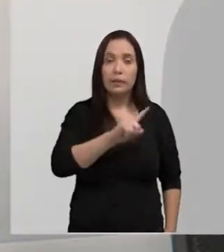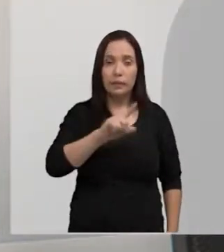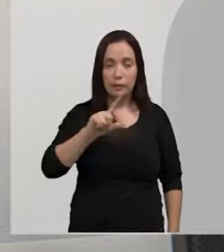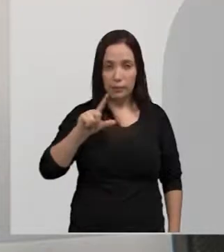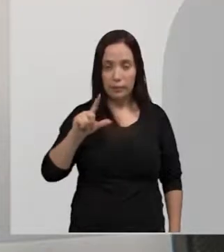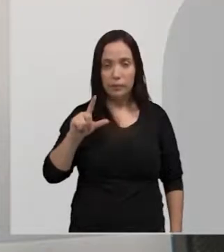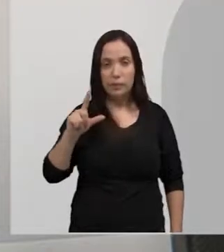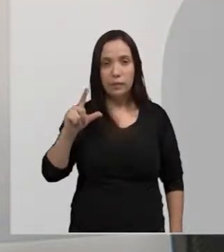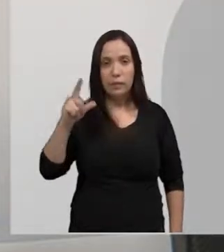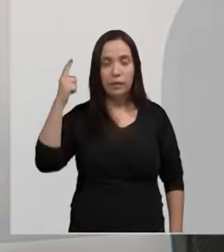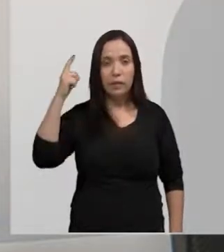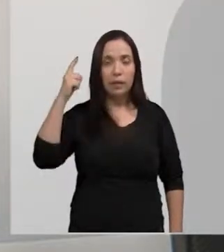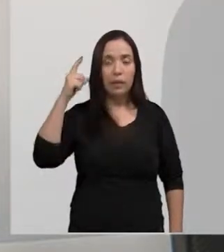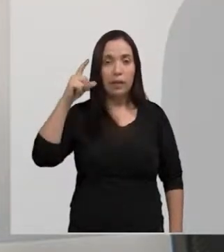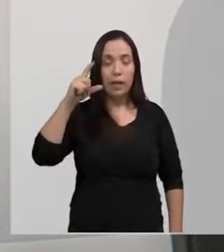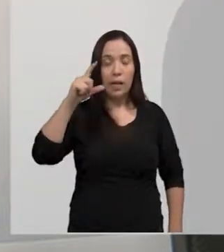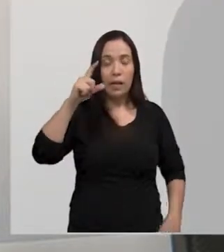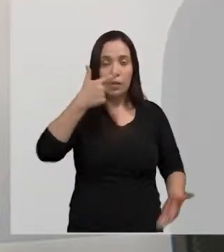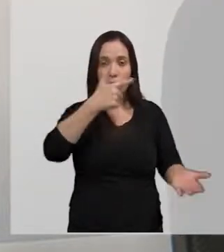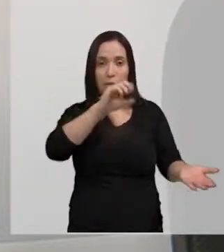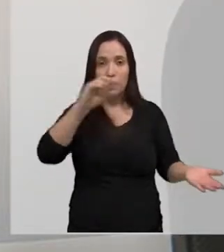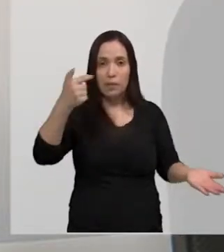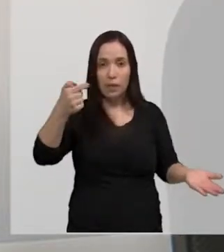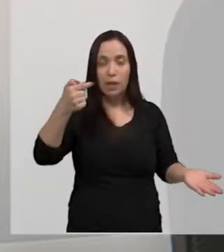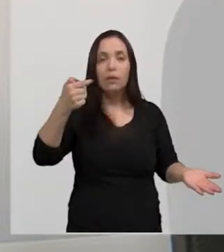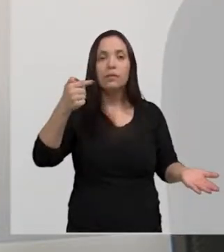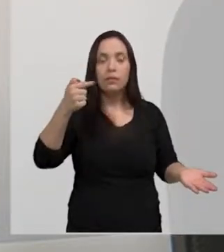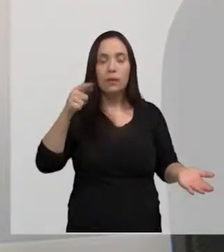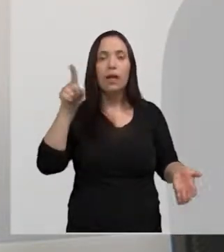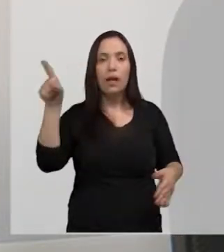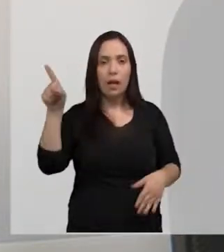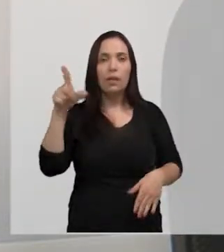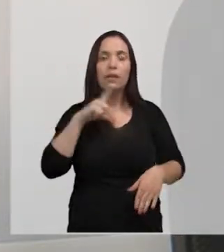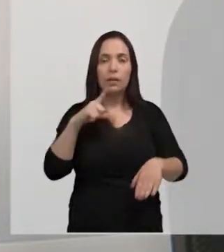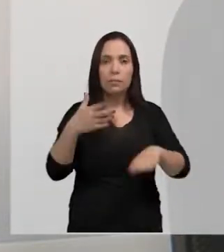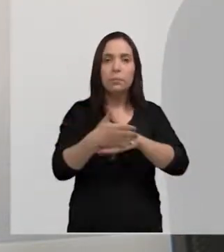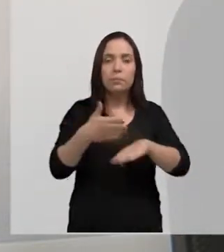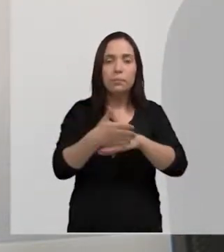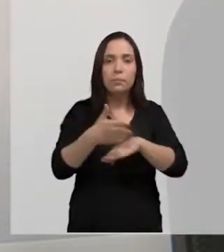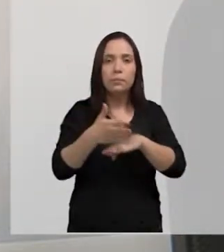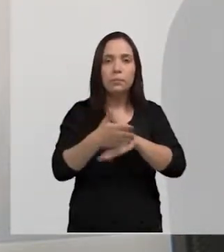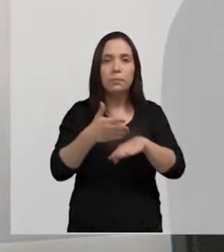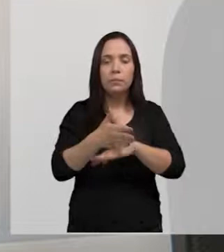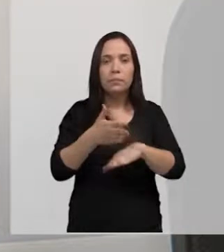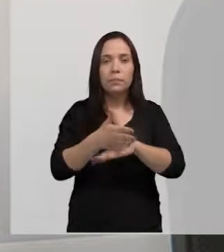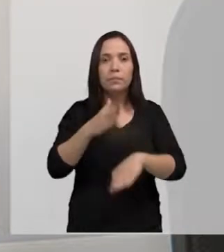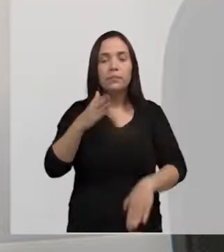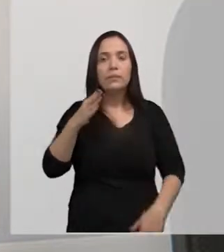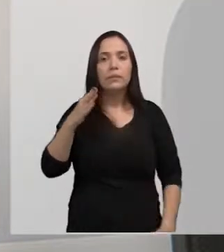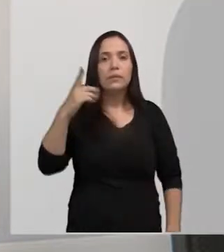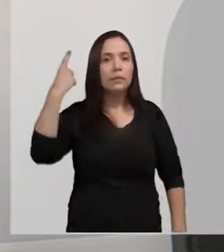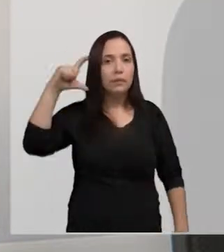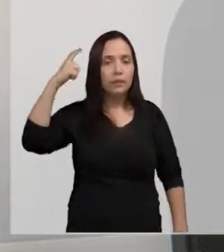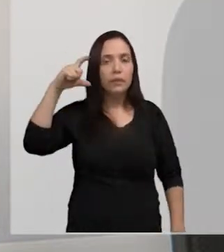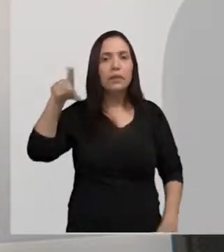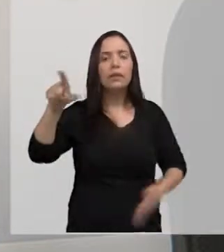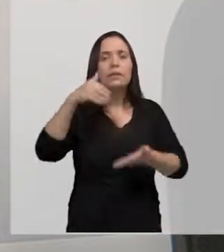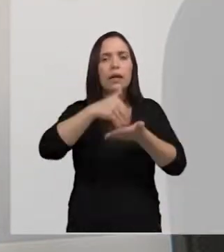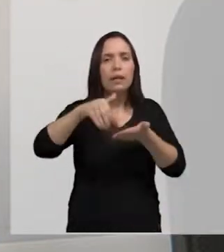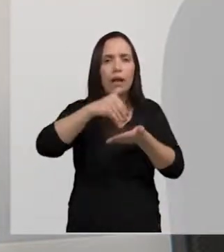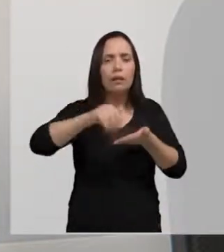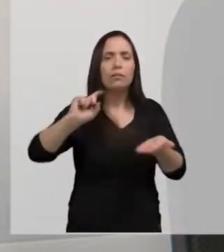ao governo, assumindo em 2007, ele tem uma participação muito grande dentro do governo Cid Gomes, com